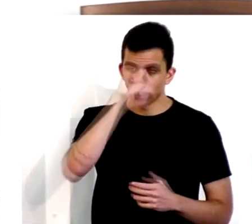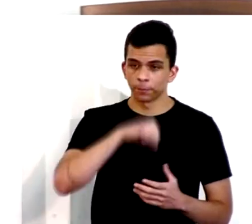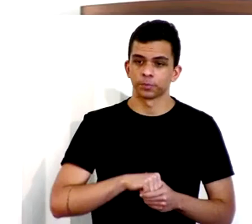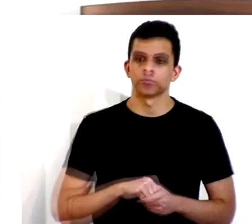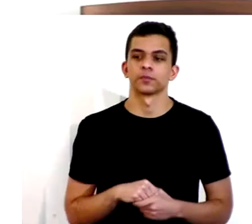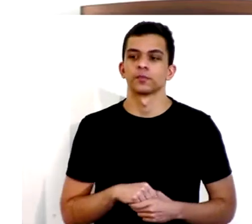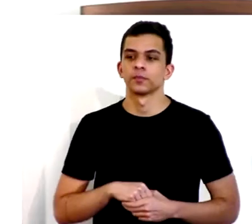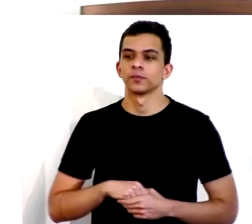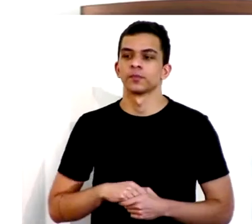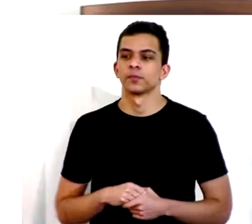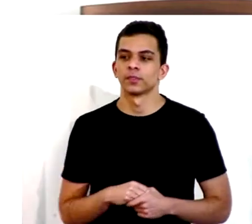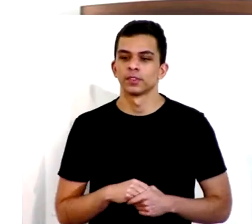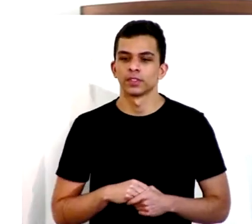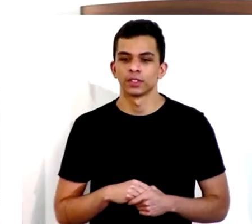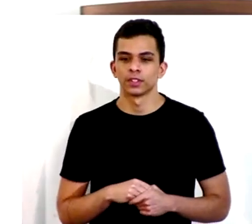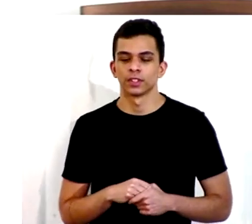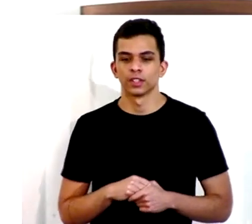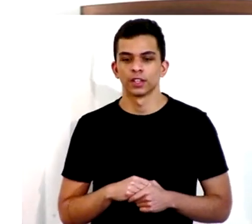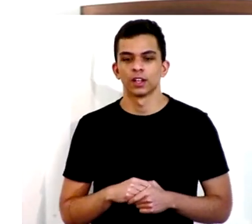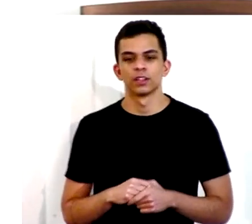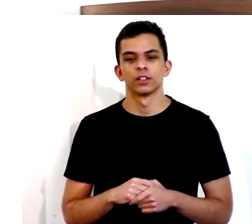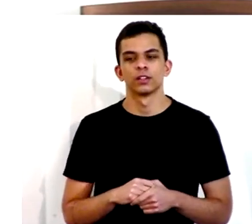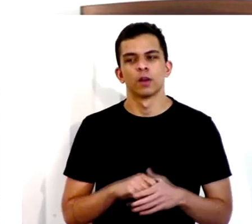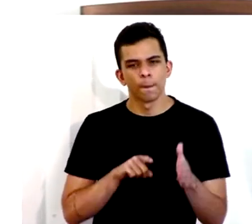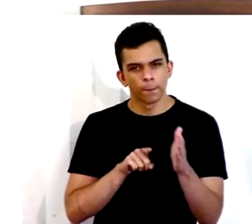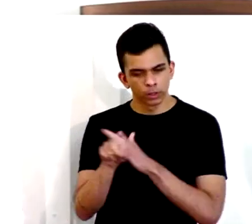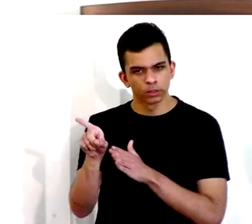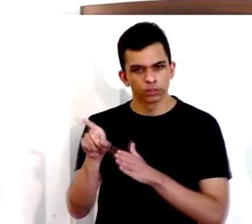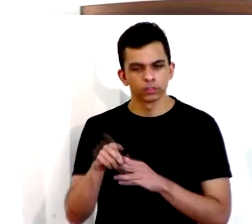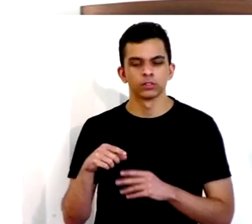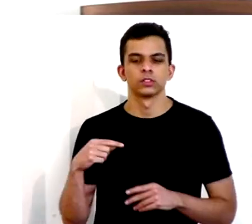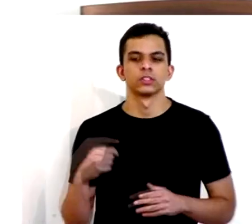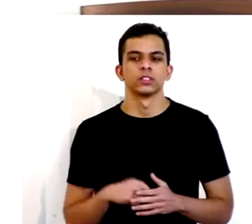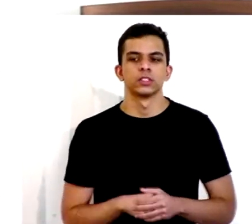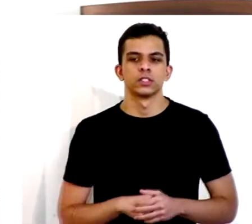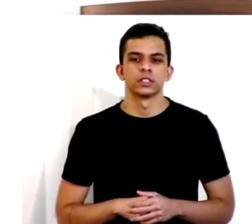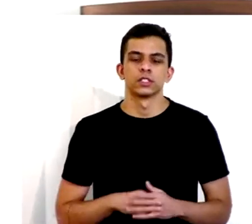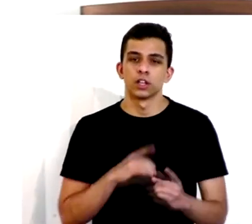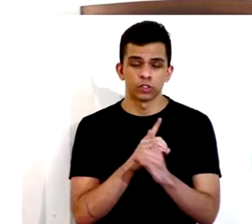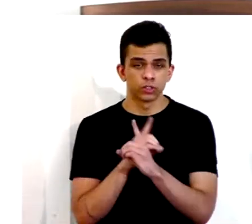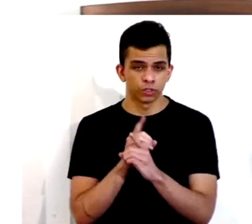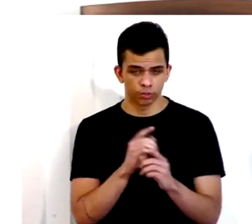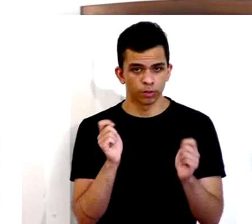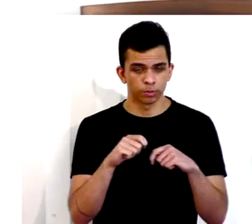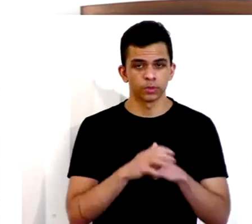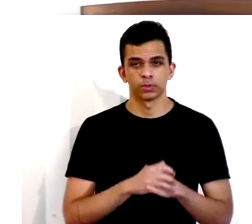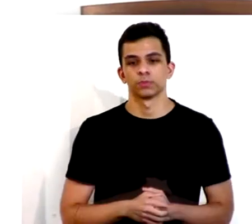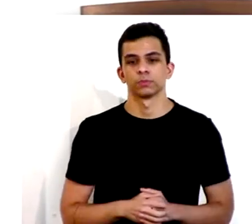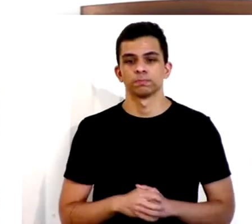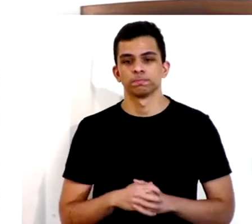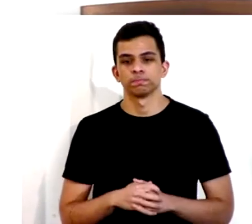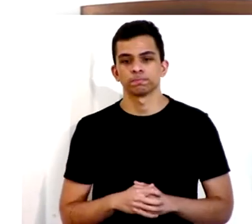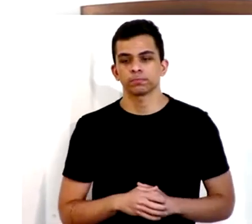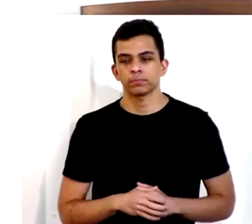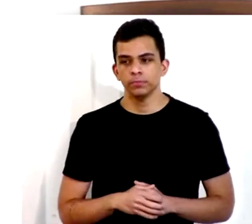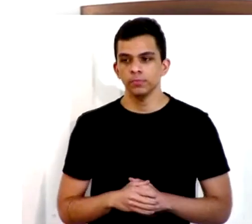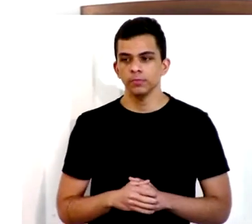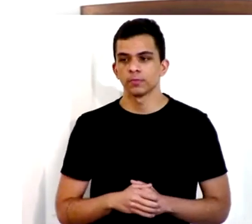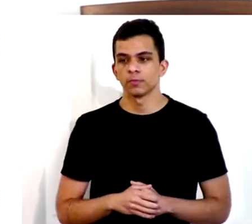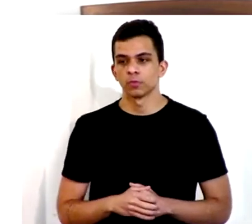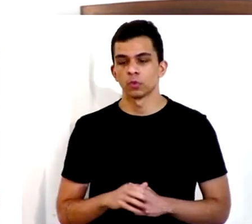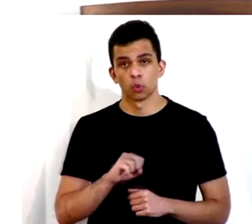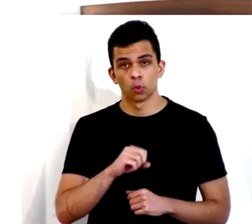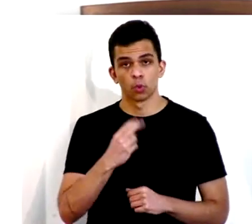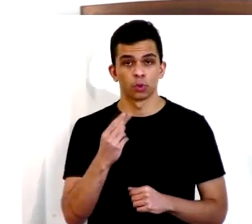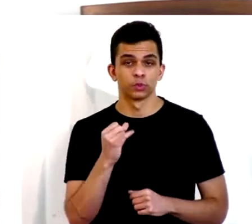Mateus, que ele vai te caminhar para um discipulado. Agora, se você quer discipular, ser um discipulador, procure também o presbítero Mateus, não é outro, não, é o presbítero